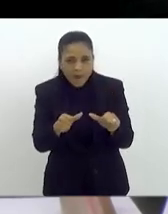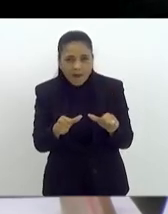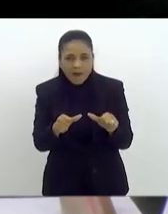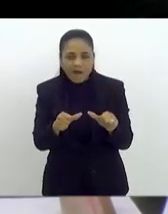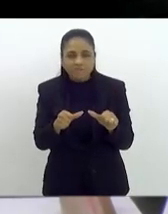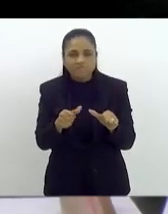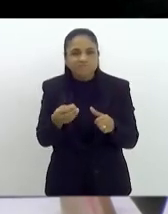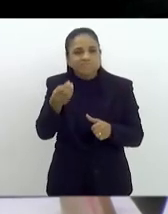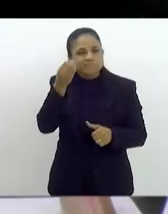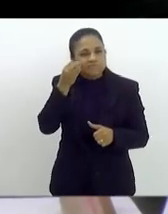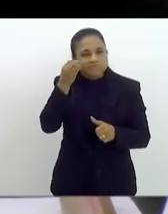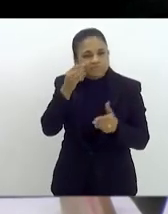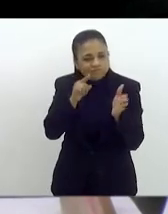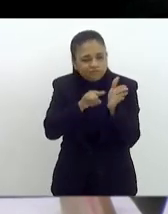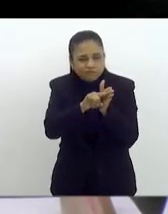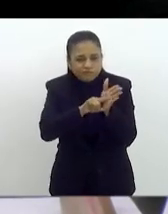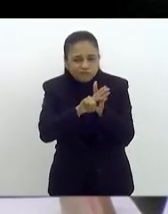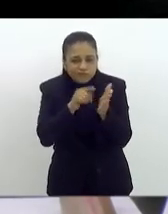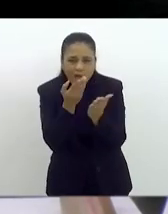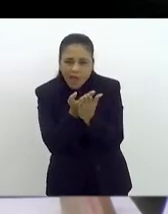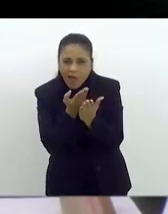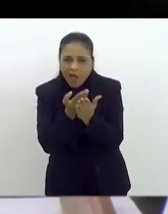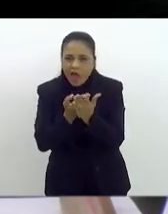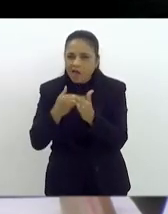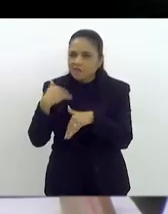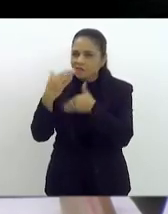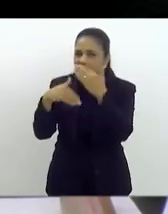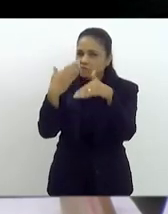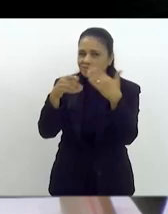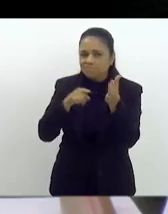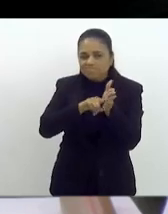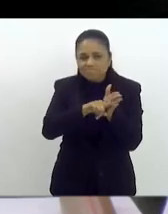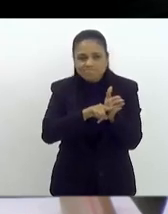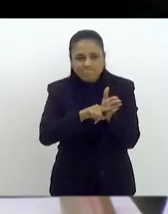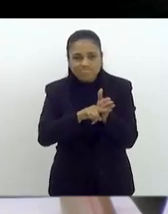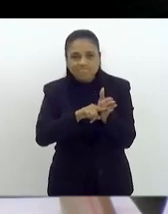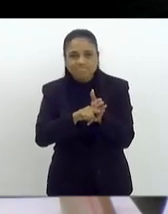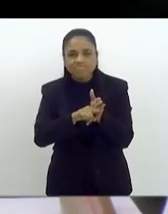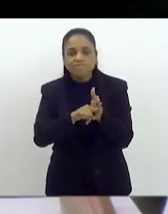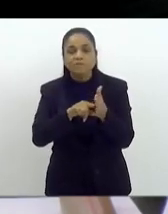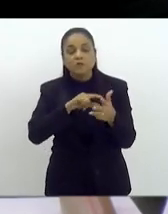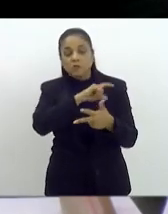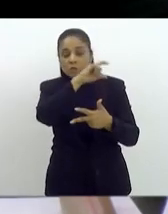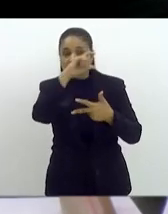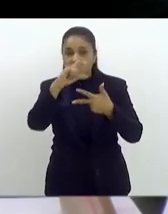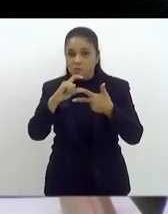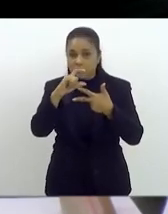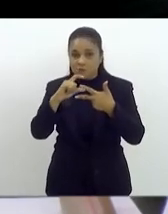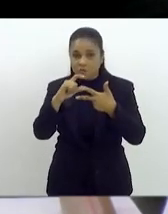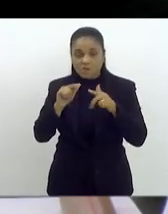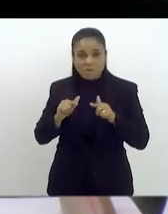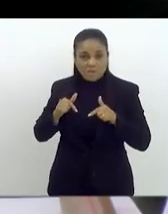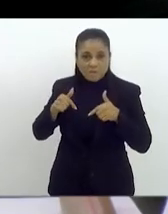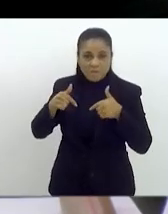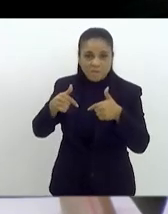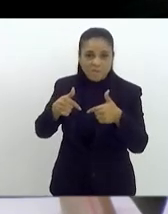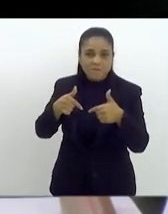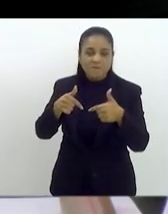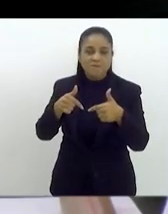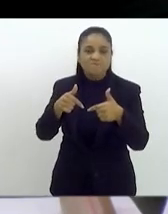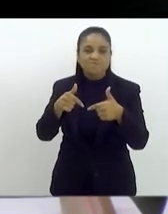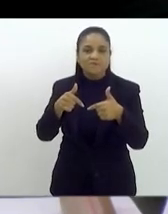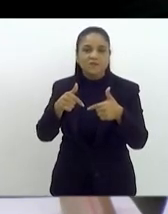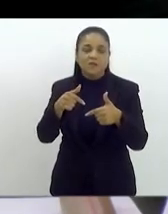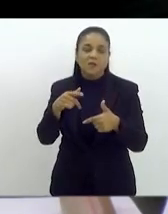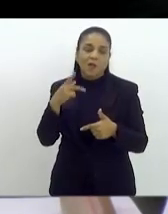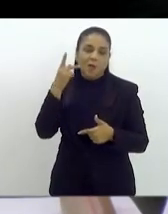criar estudos né desenvolver estudos e pesquisas que possam subsidiar O Poder Executivo a implementar algum